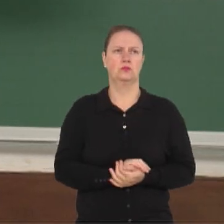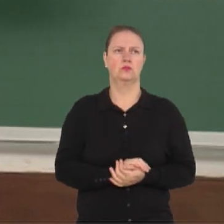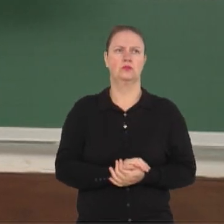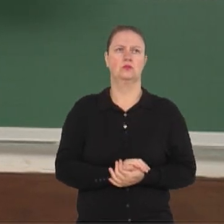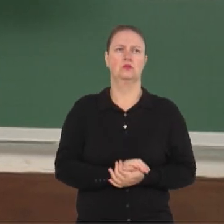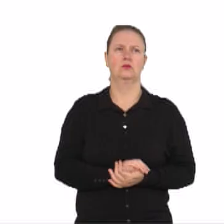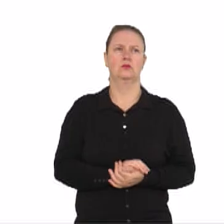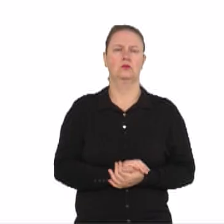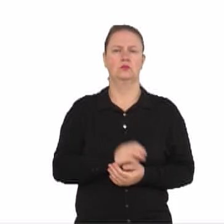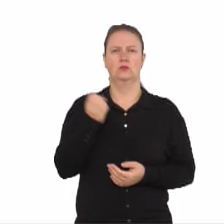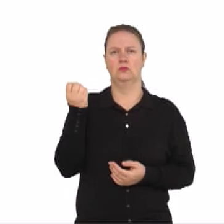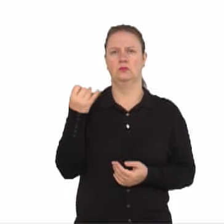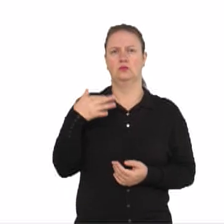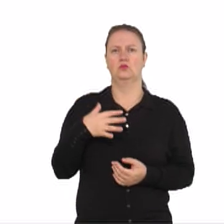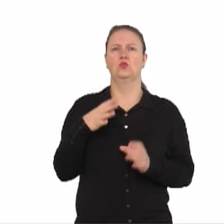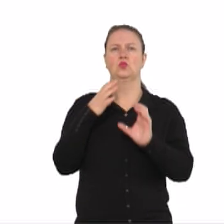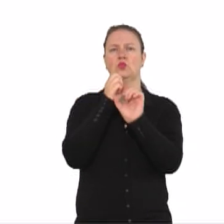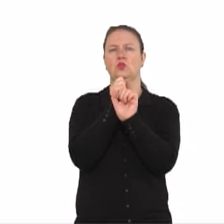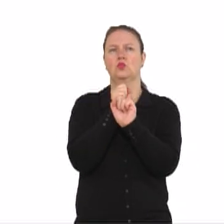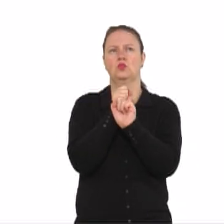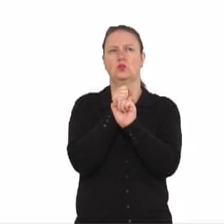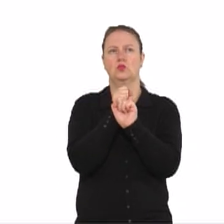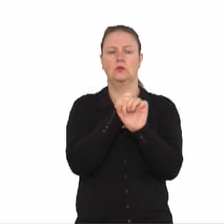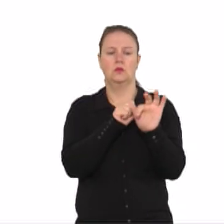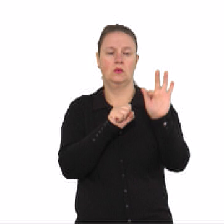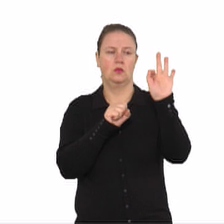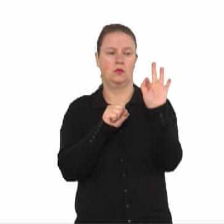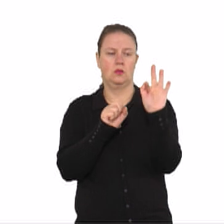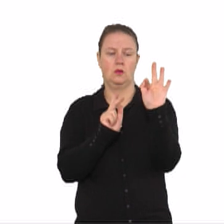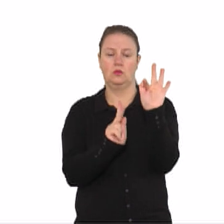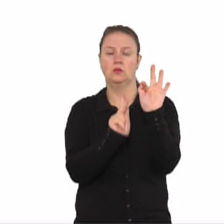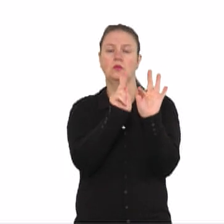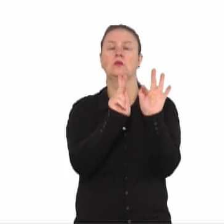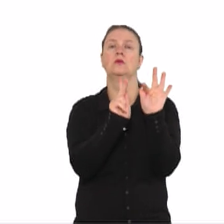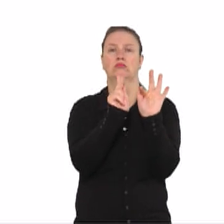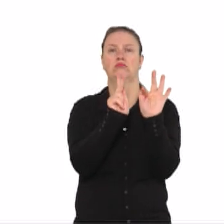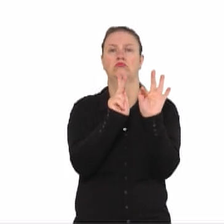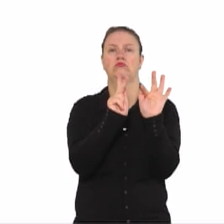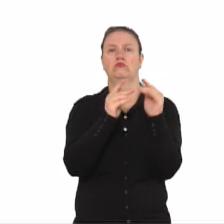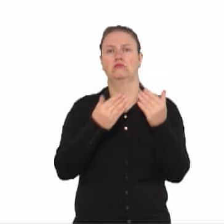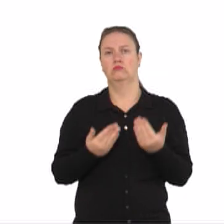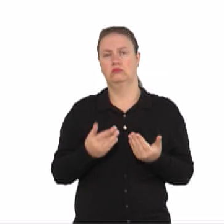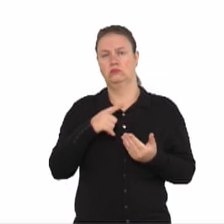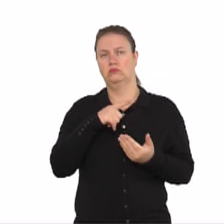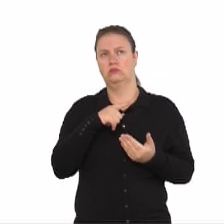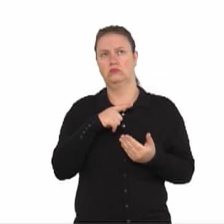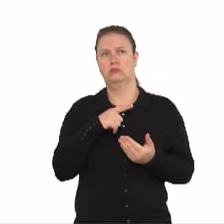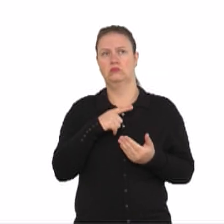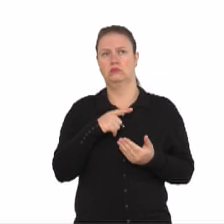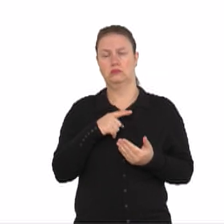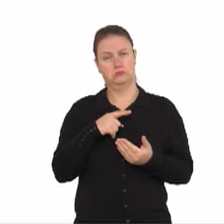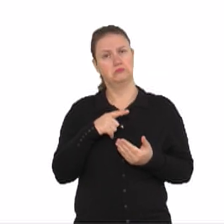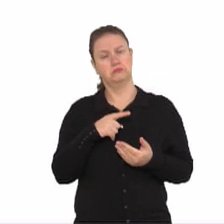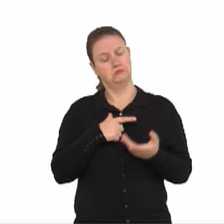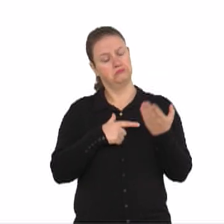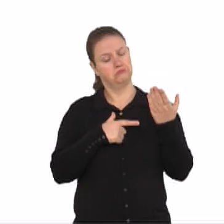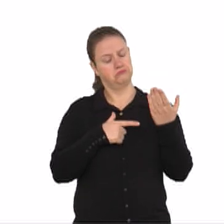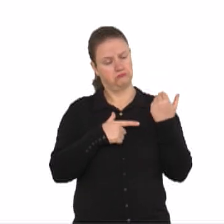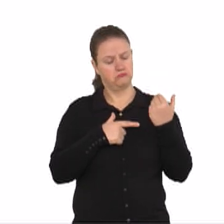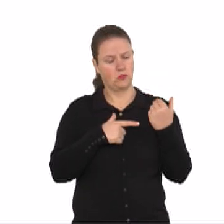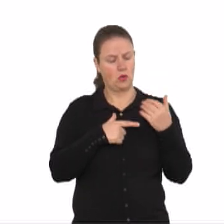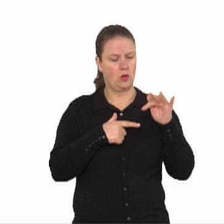para a gente calcular o valor numérico escrito por f de k. O que quer dizer isso? Eu tenho a minha função f de x, por exemplo.